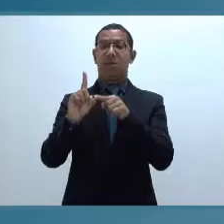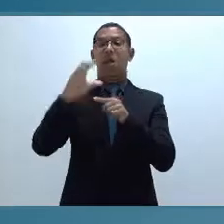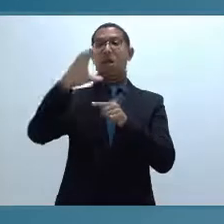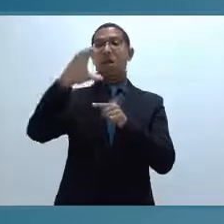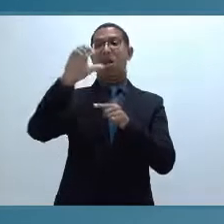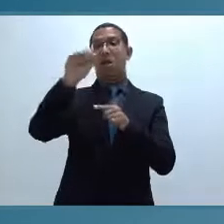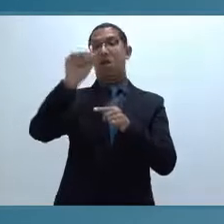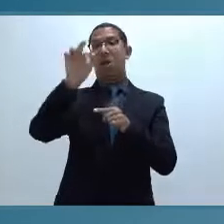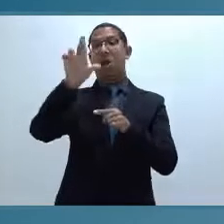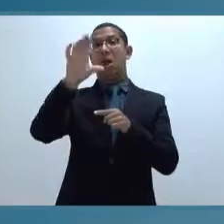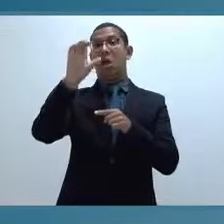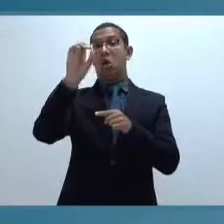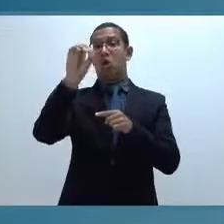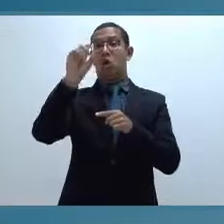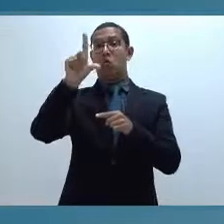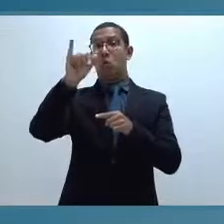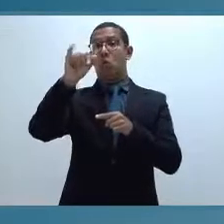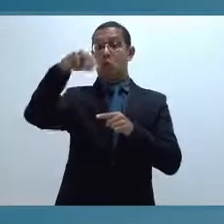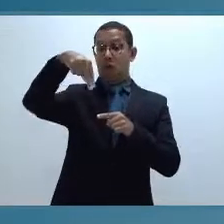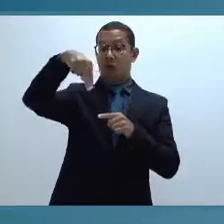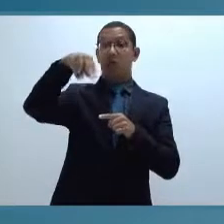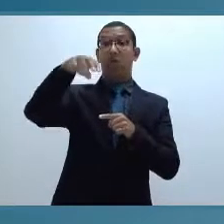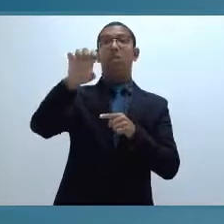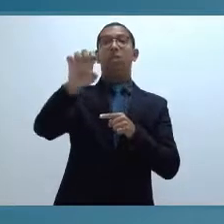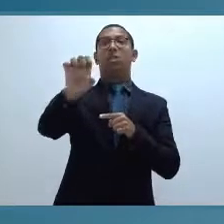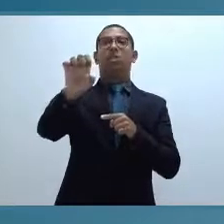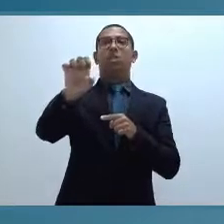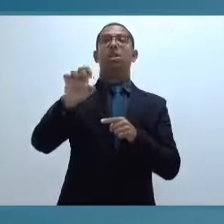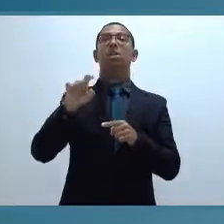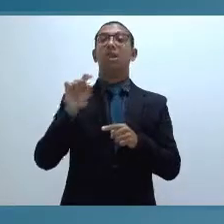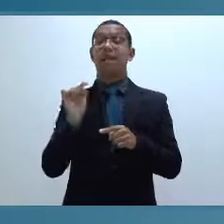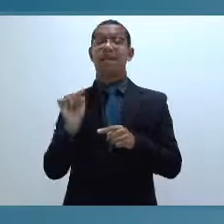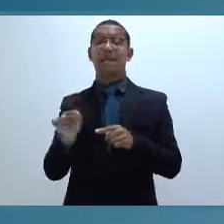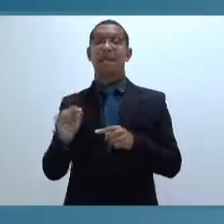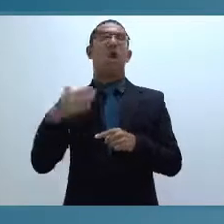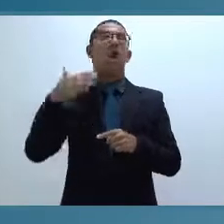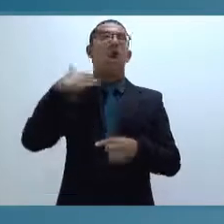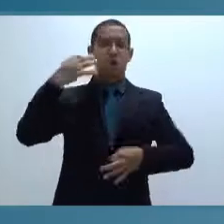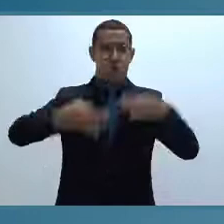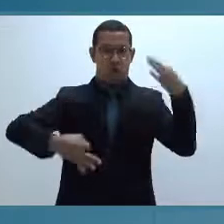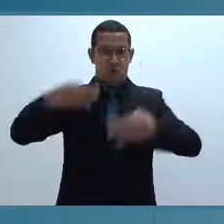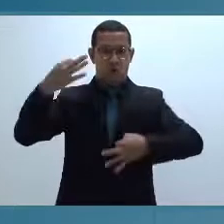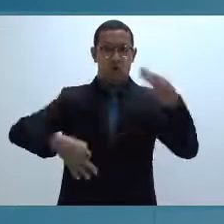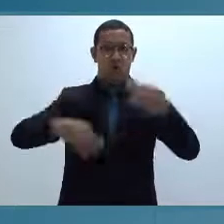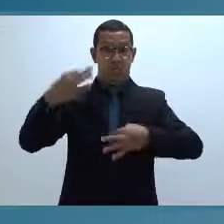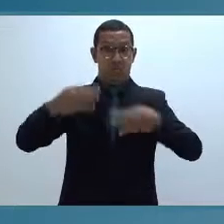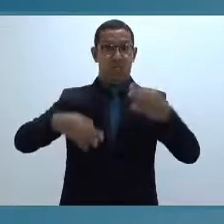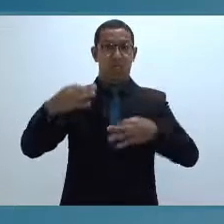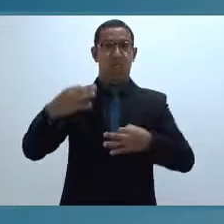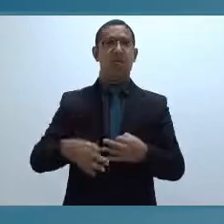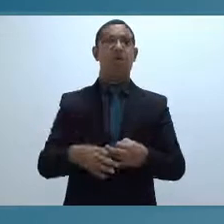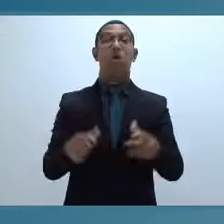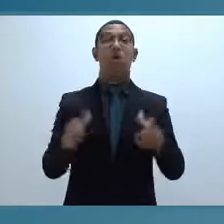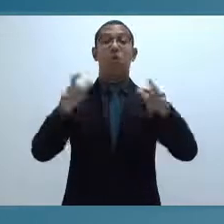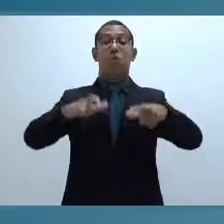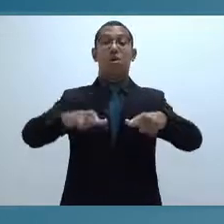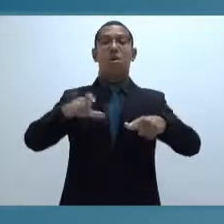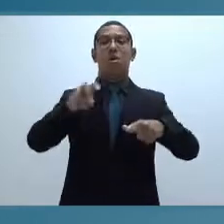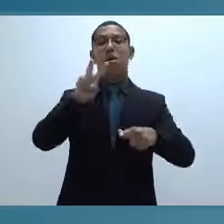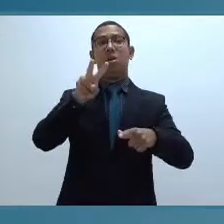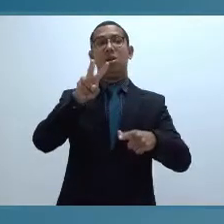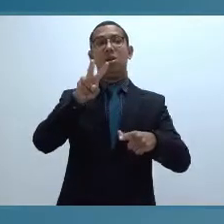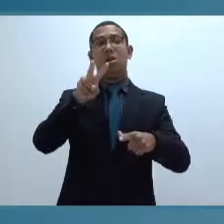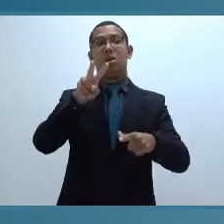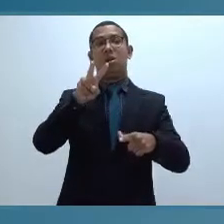4.100, juíza de direito titulada para a única da comarca de Vitória do Xingu. Solicitada a autorização para a decisão do município